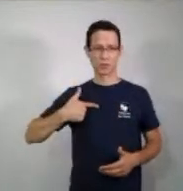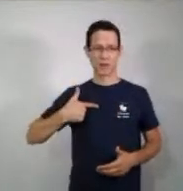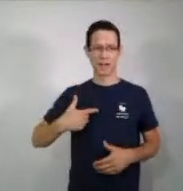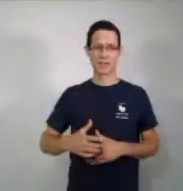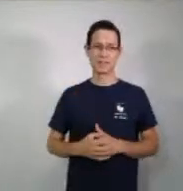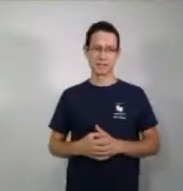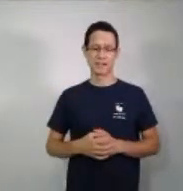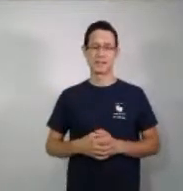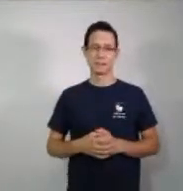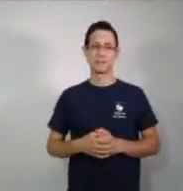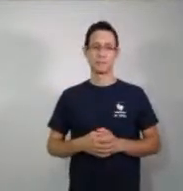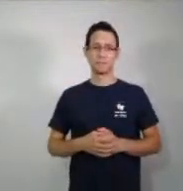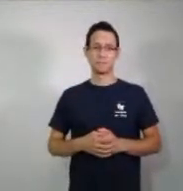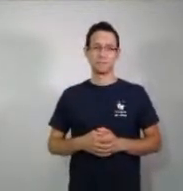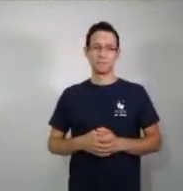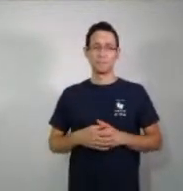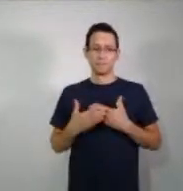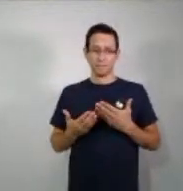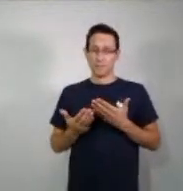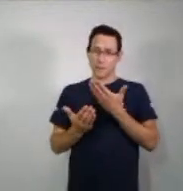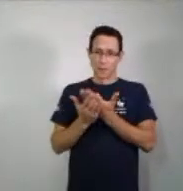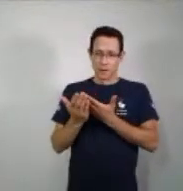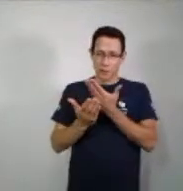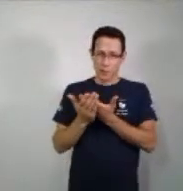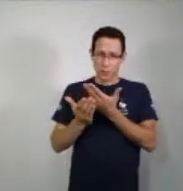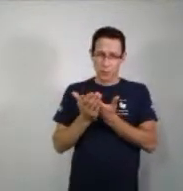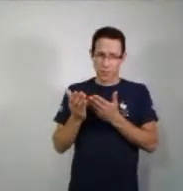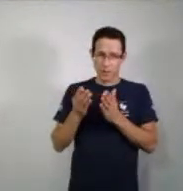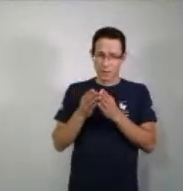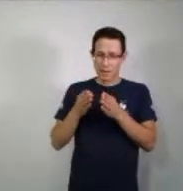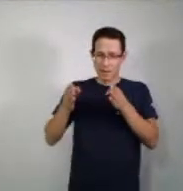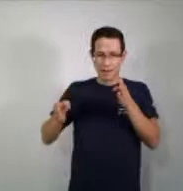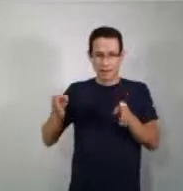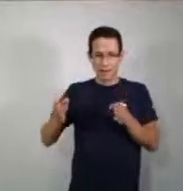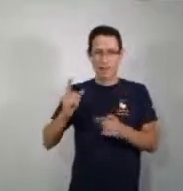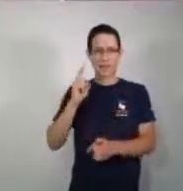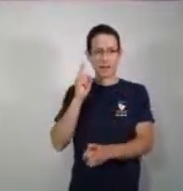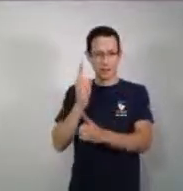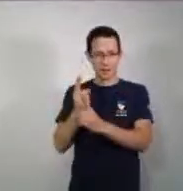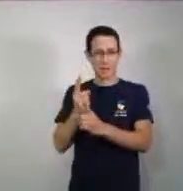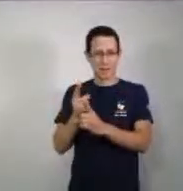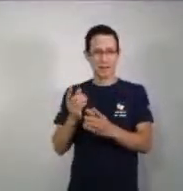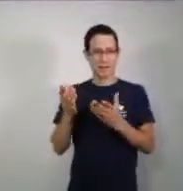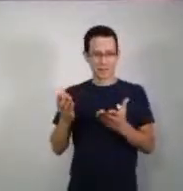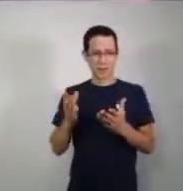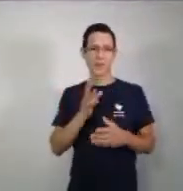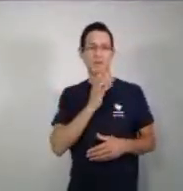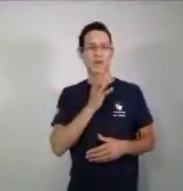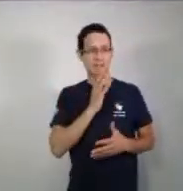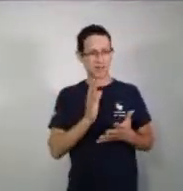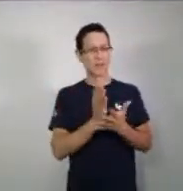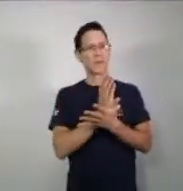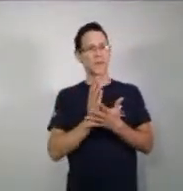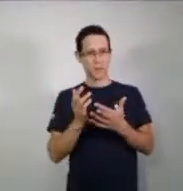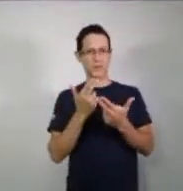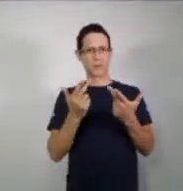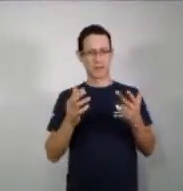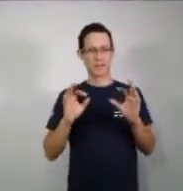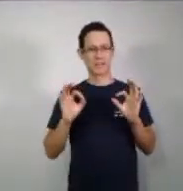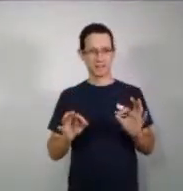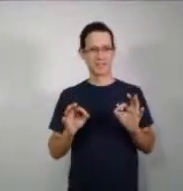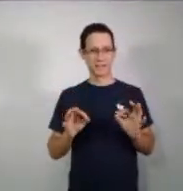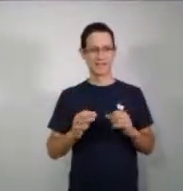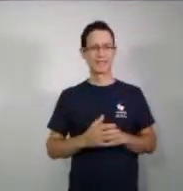E, enfim, estudando muito esse período, caí, encontrei, já, obviamente, que já conhecia algumas coisas assim também